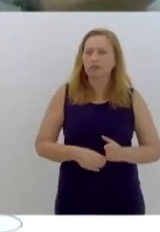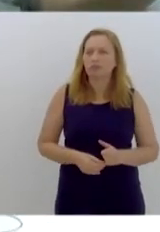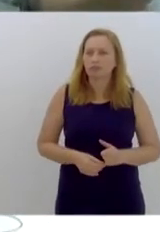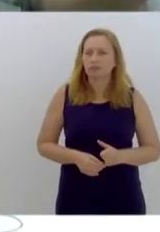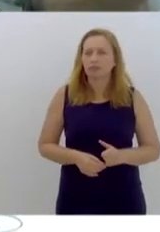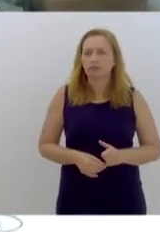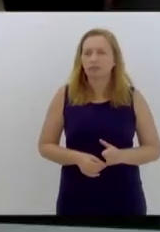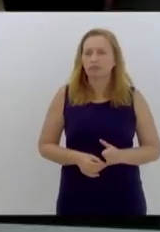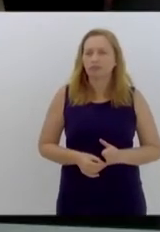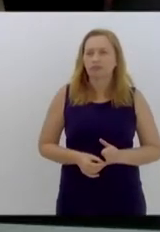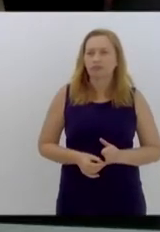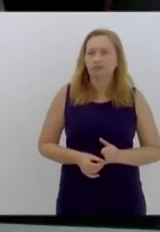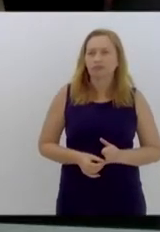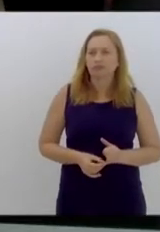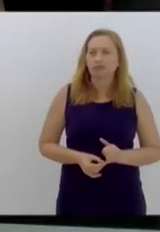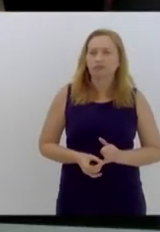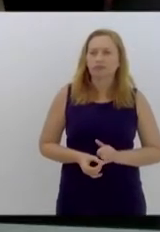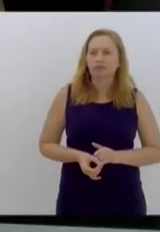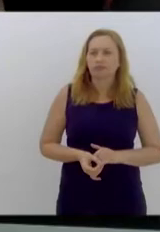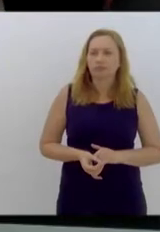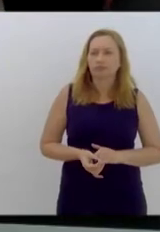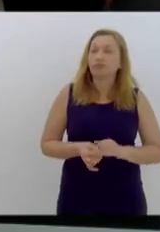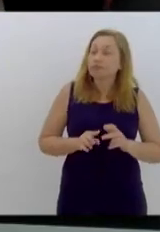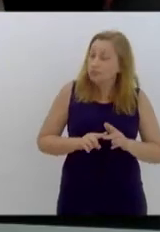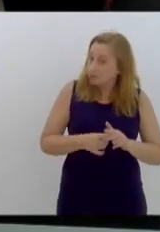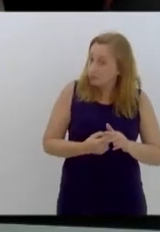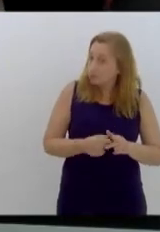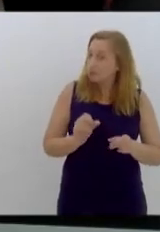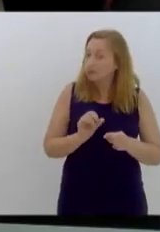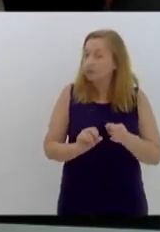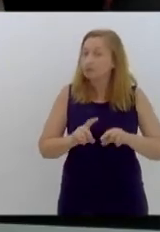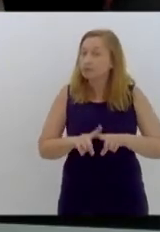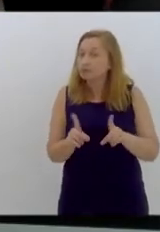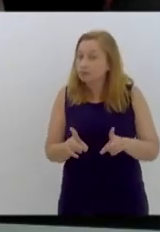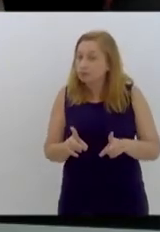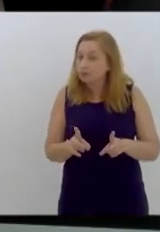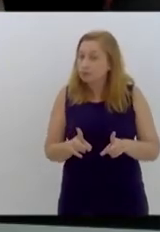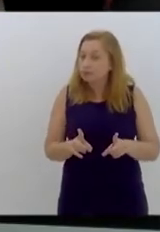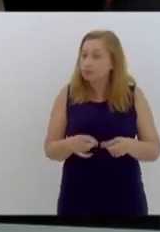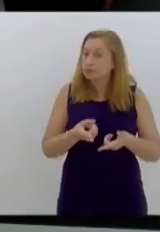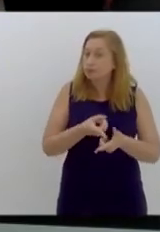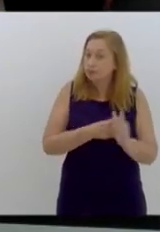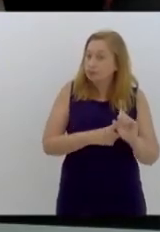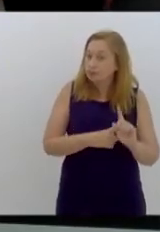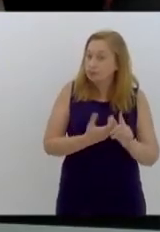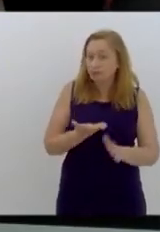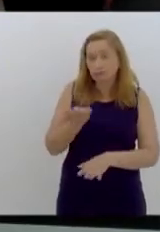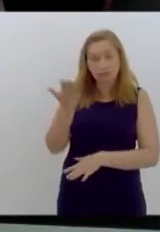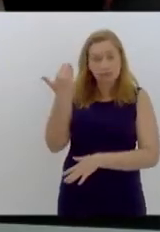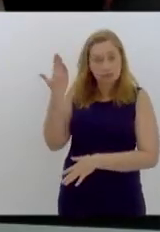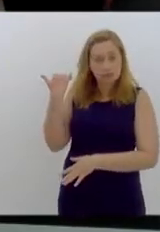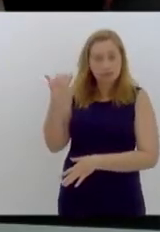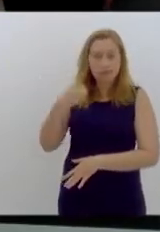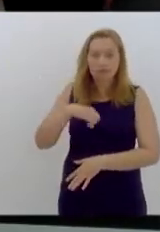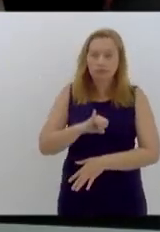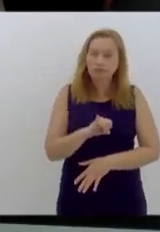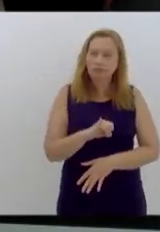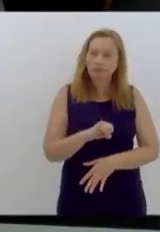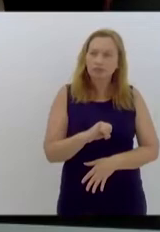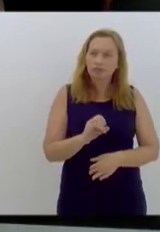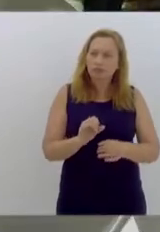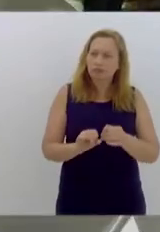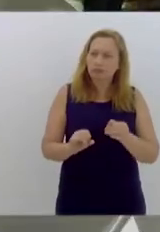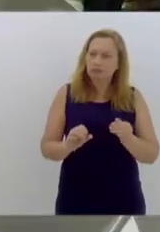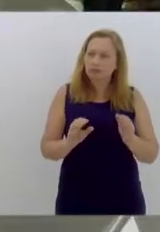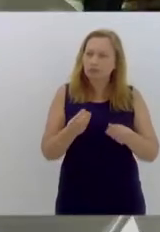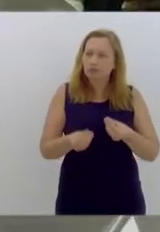Então, a correção ela tem que ser feita, mas a dívida para trás, se ela for aplicada da forma